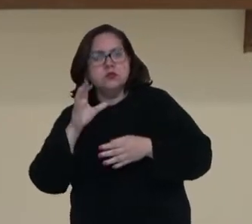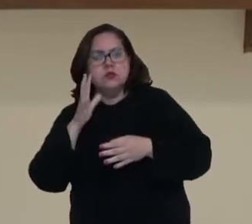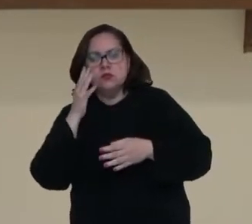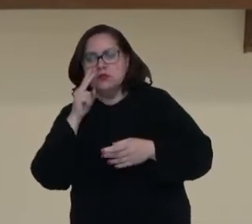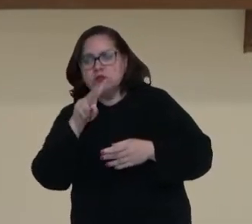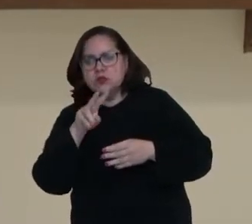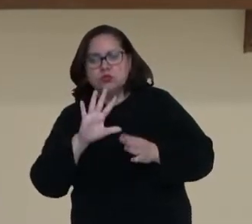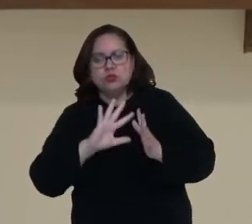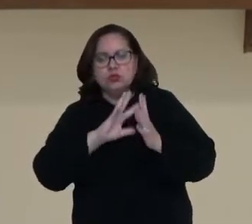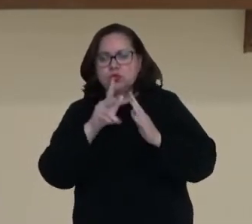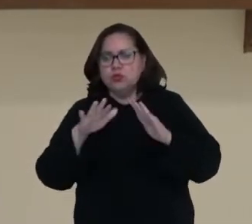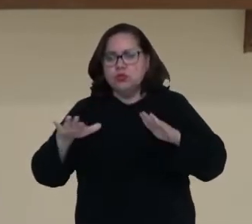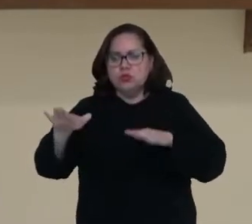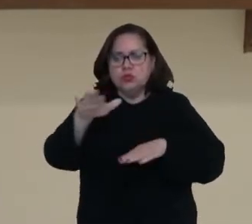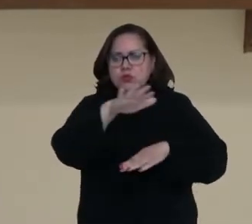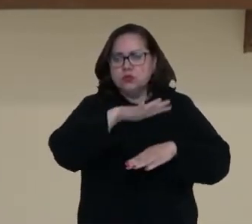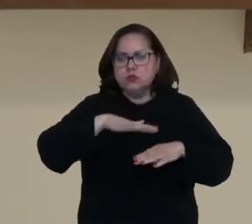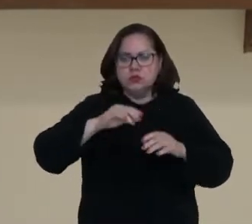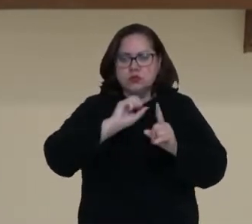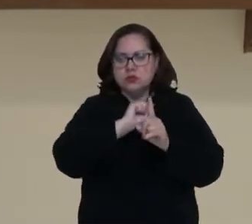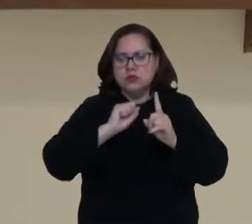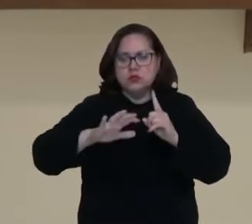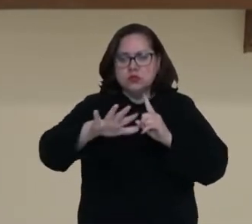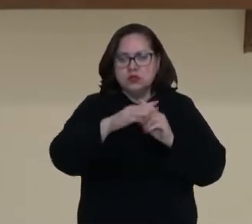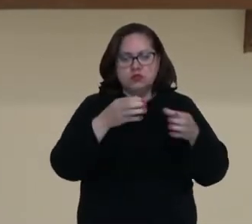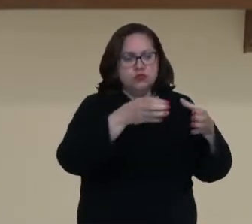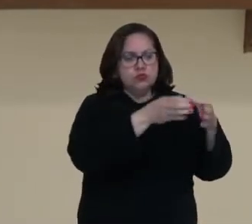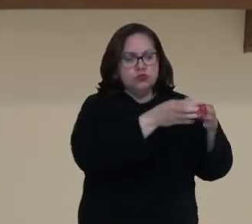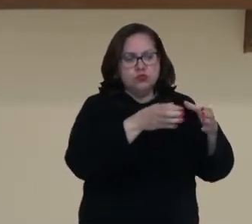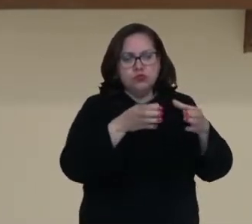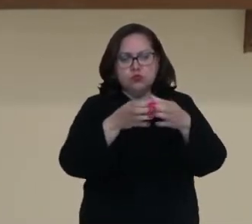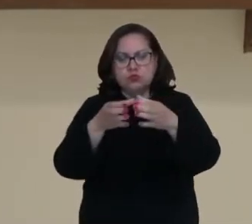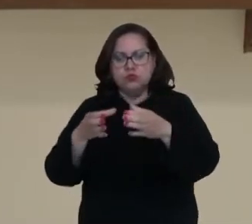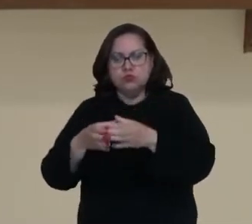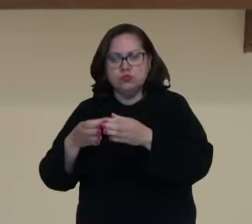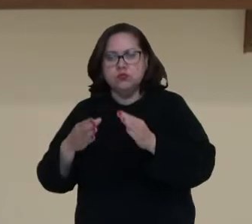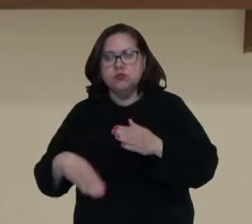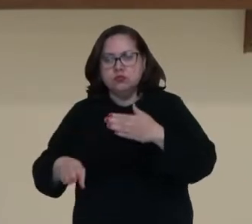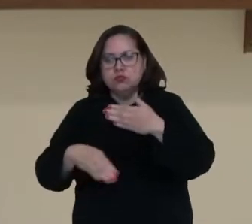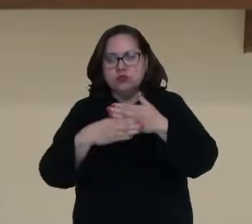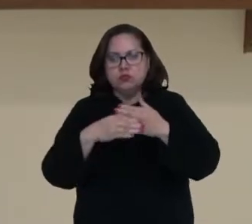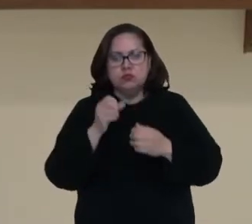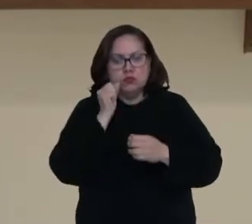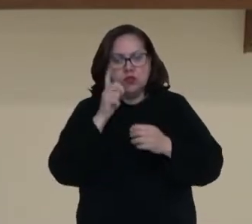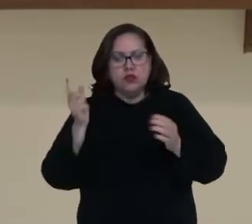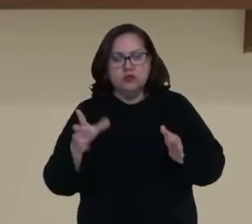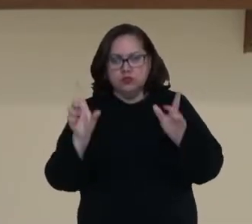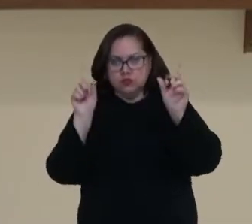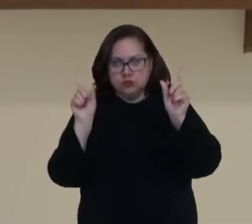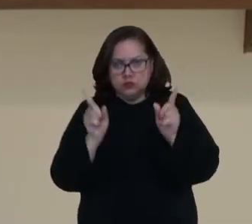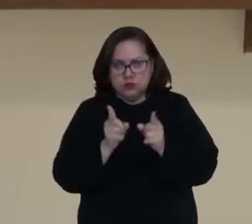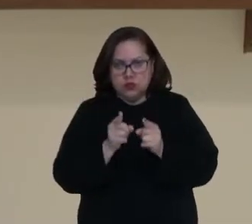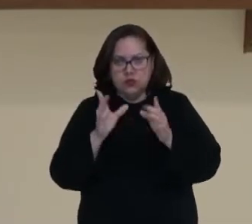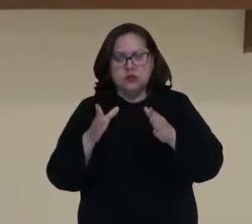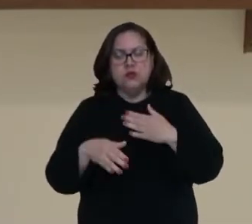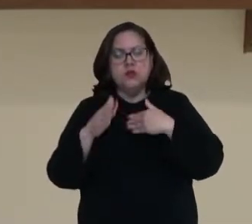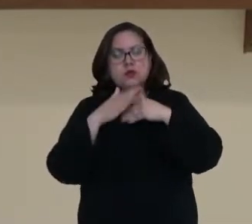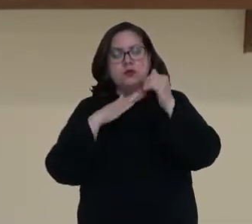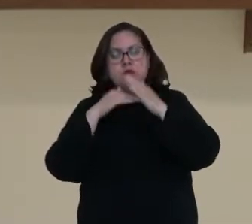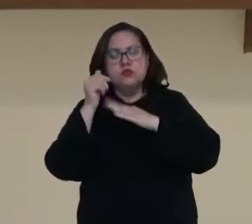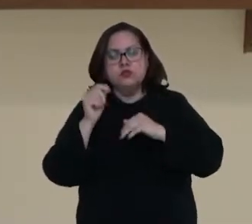as camadas da sociedade, todos os grupos, incluindo-se, claro, as minorias. Uma prática